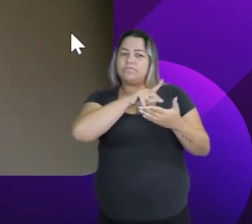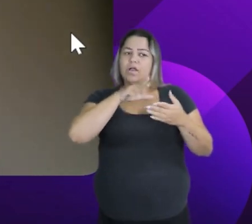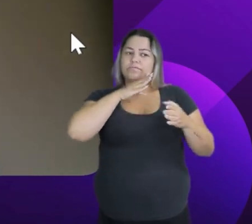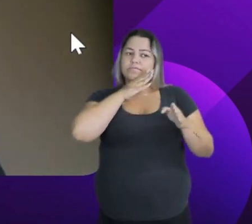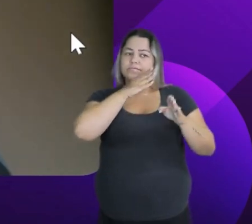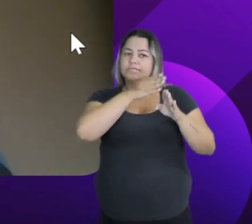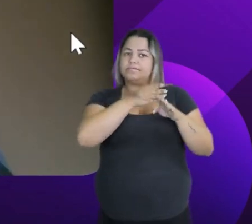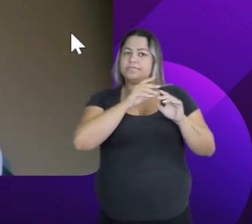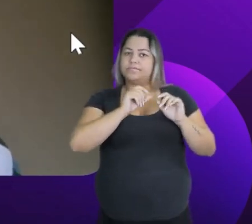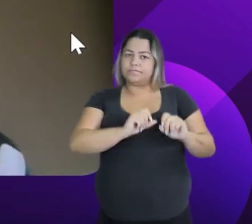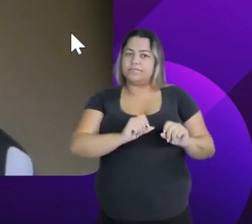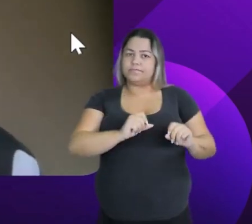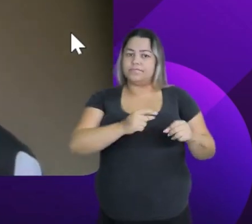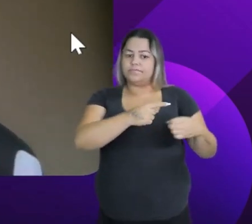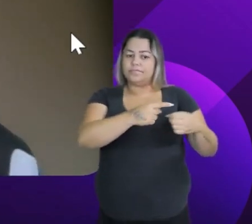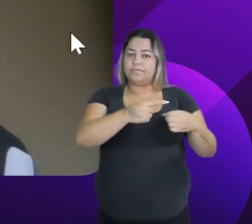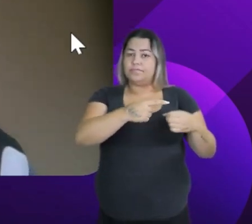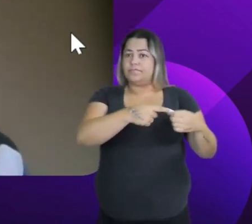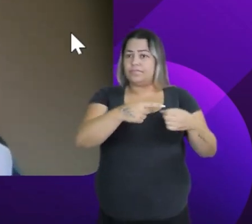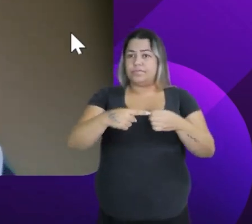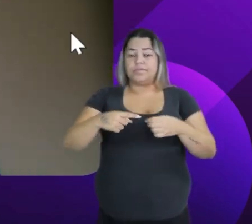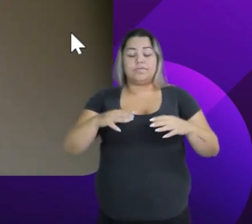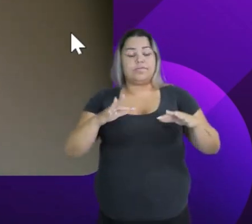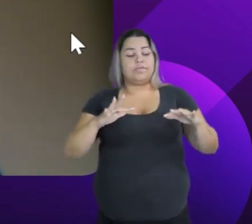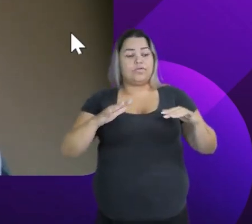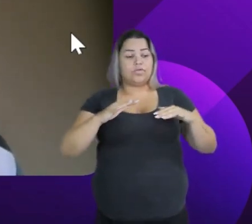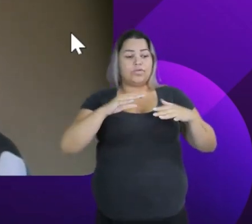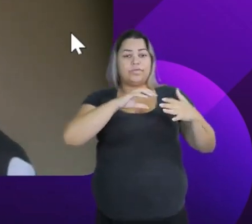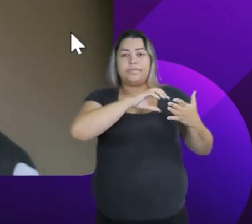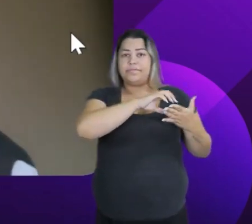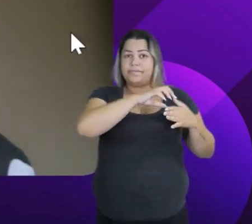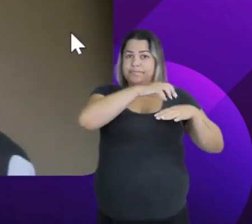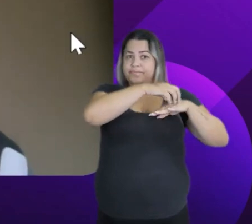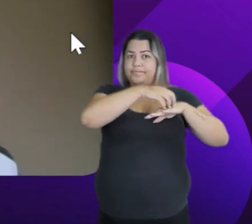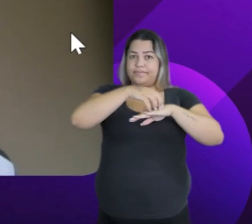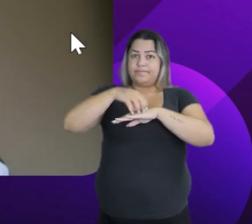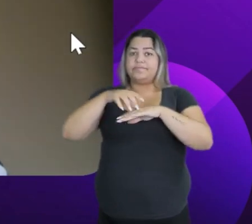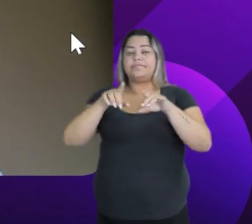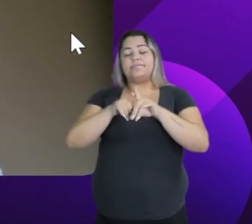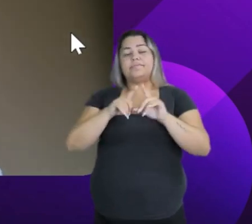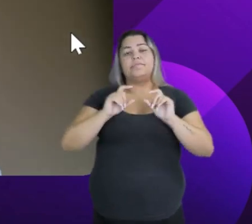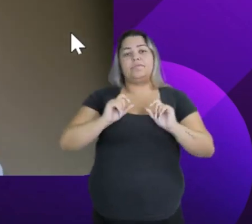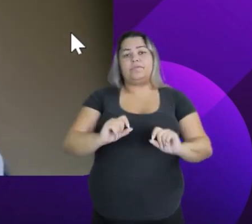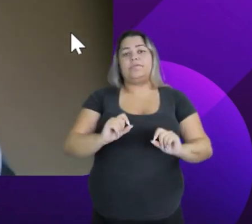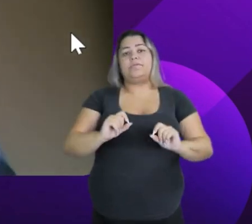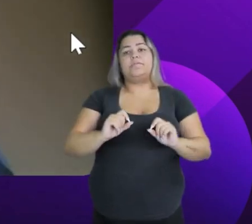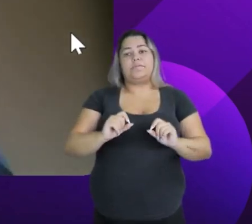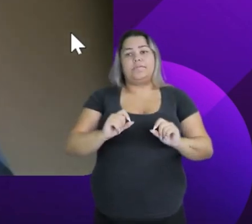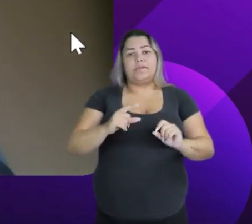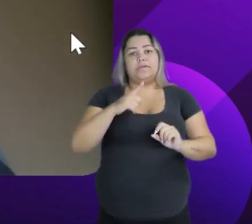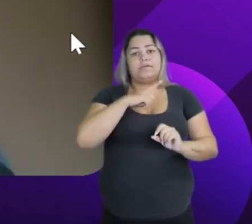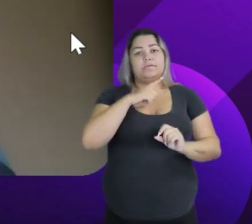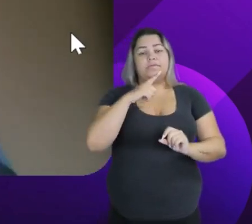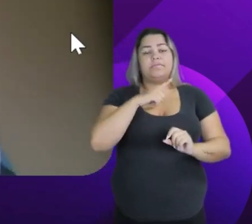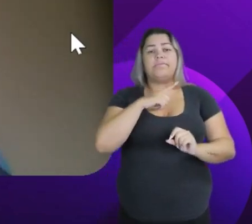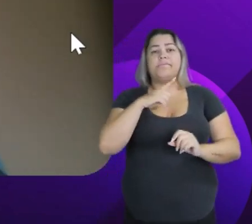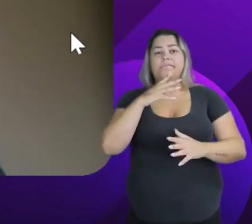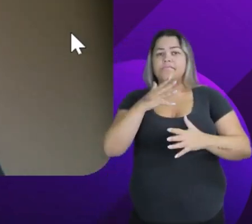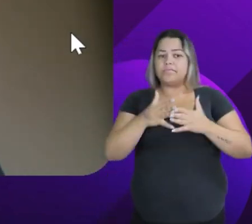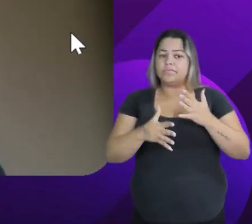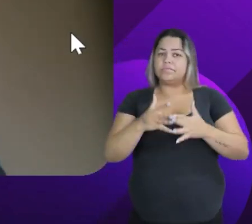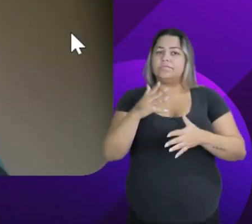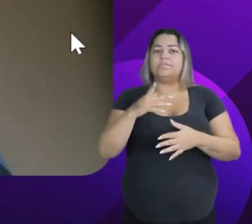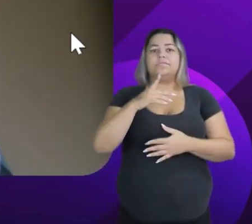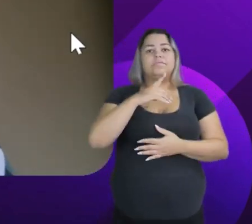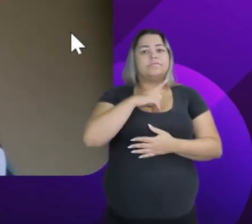para a circulação de carros, as obras viárias, elas focam a circulação também dos carros e elas acabam prejudicando um